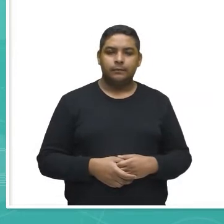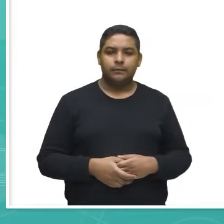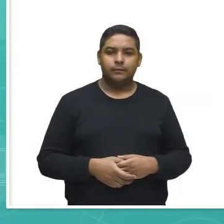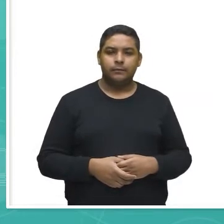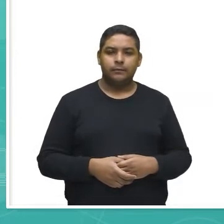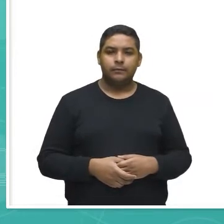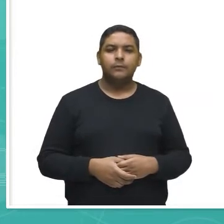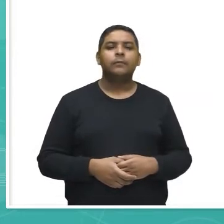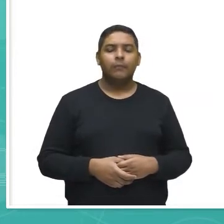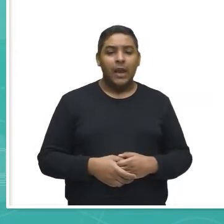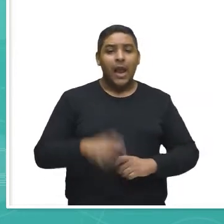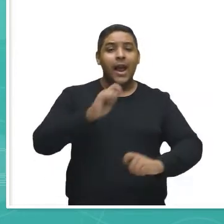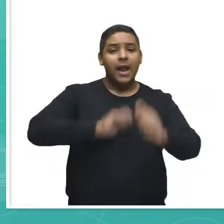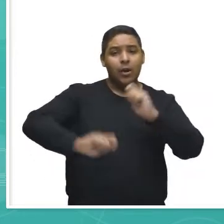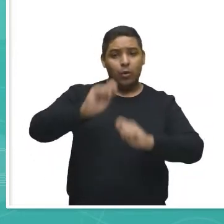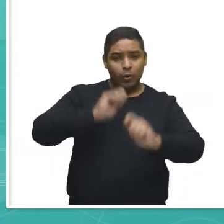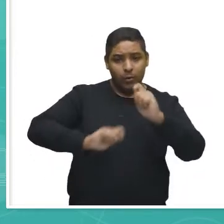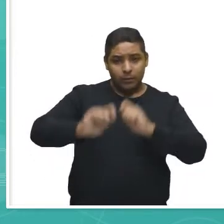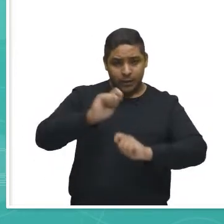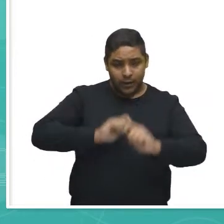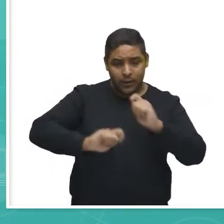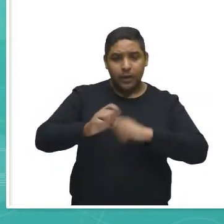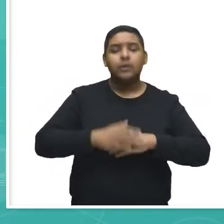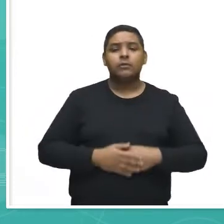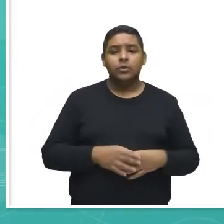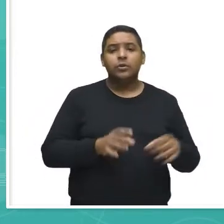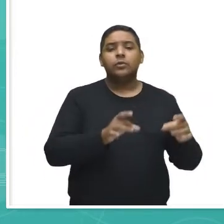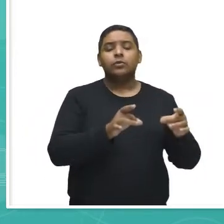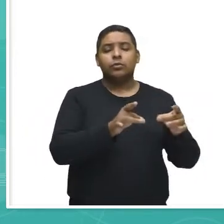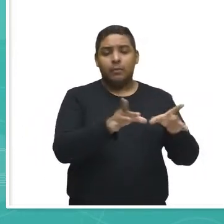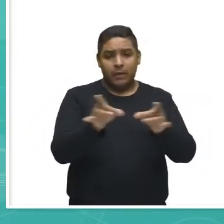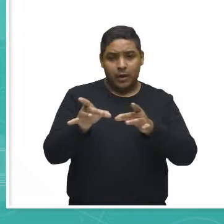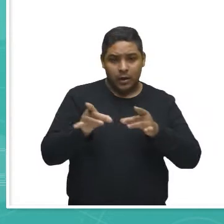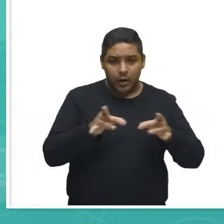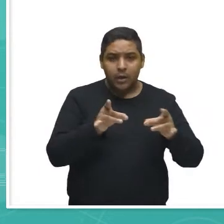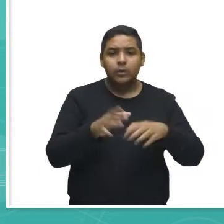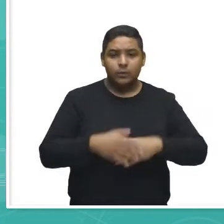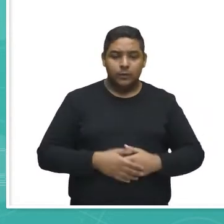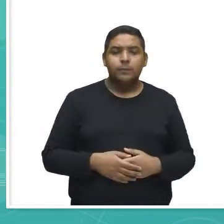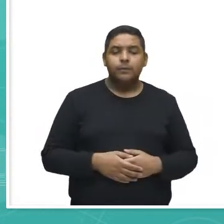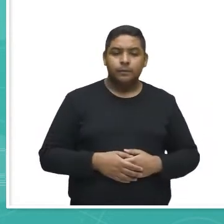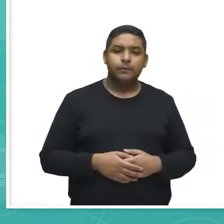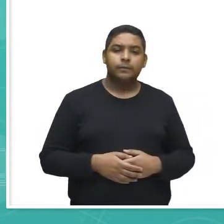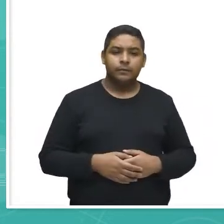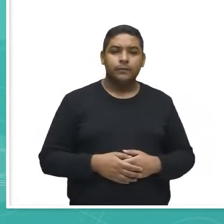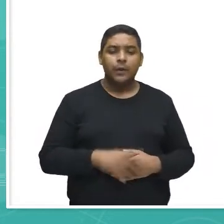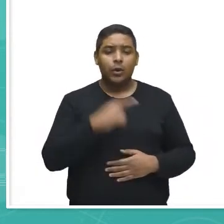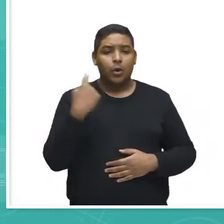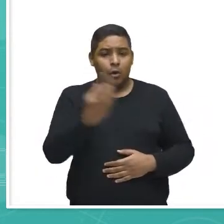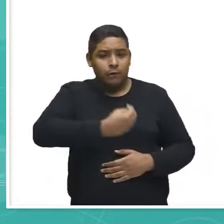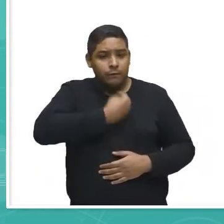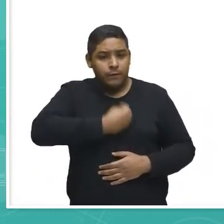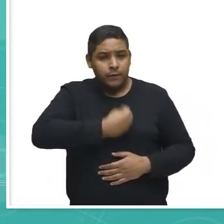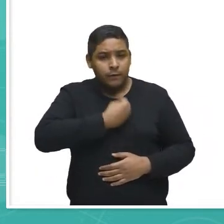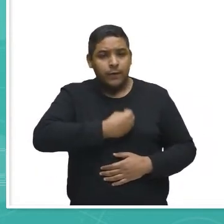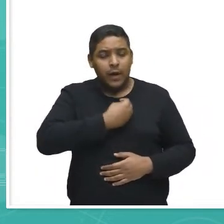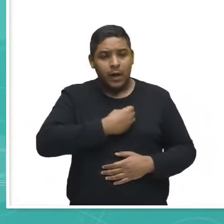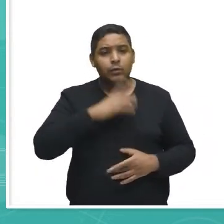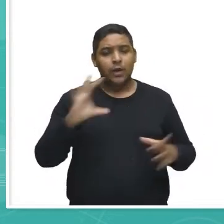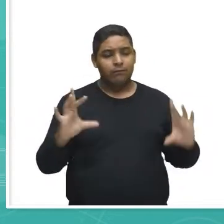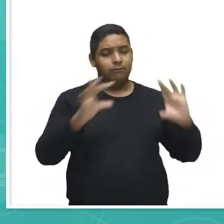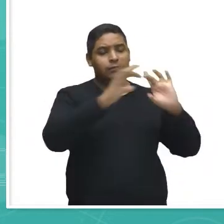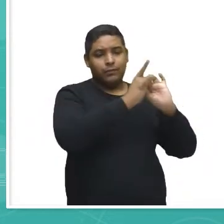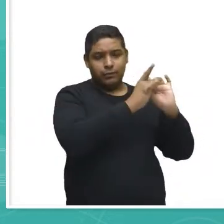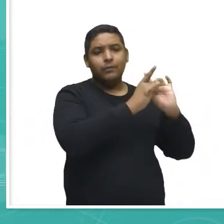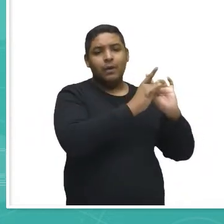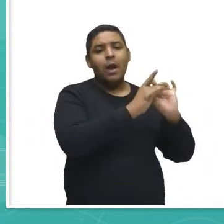de mercado, tá? Em que o sistema, né, em que a gente vai viver vai estar ligado à economia, tá?